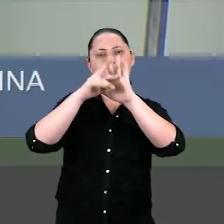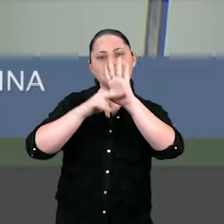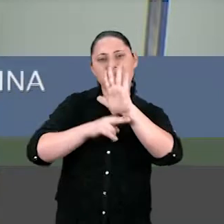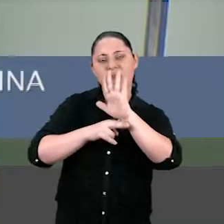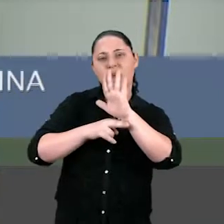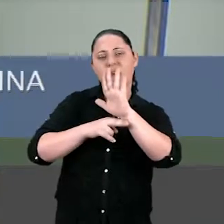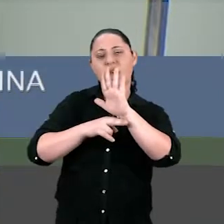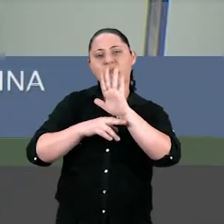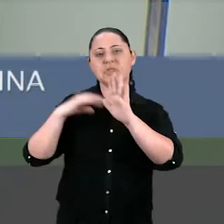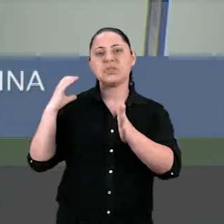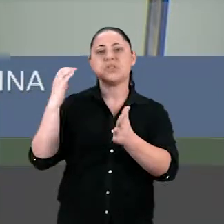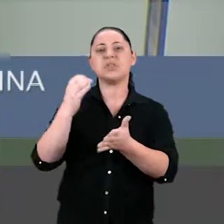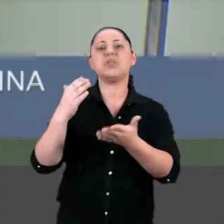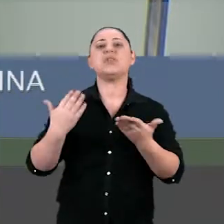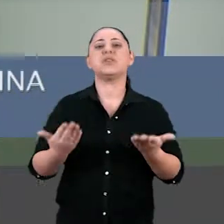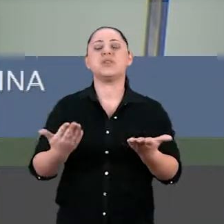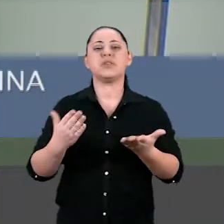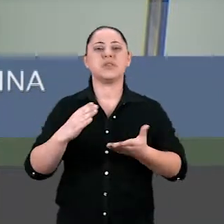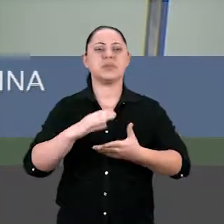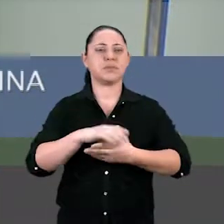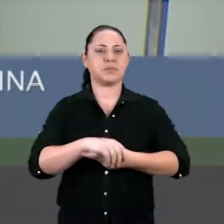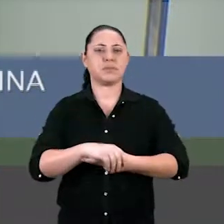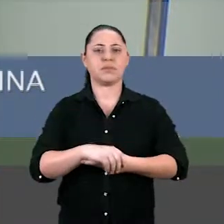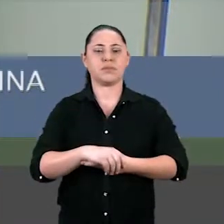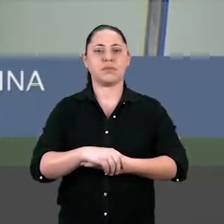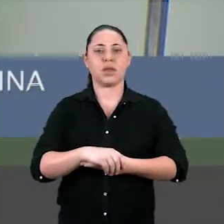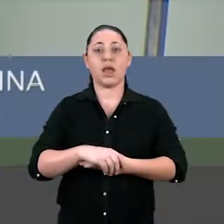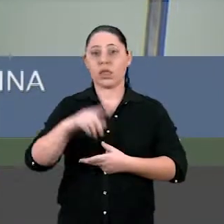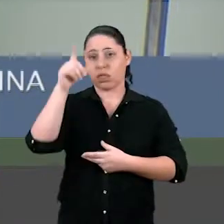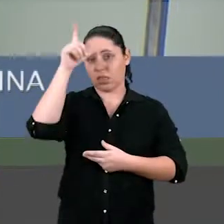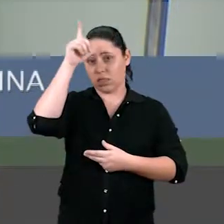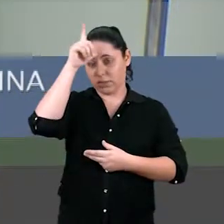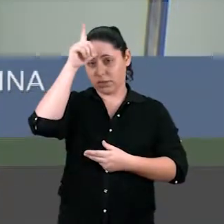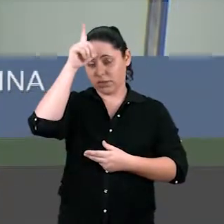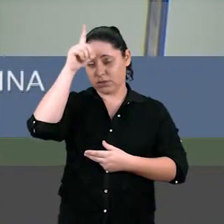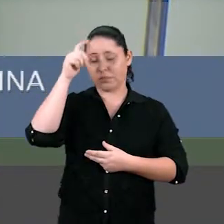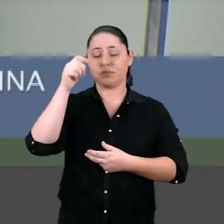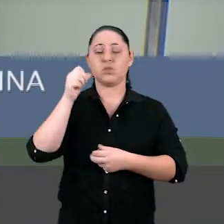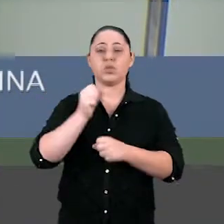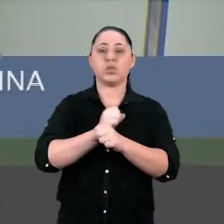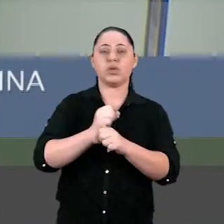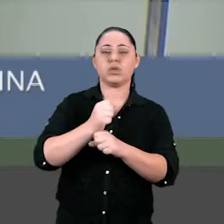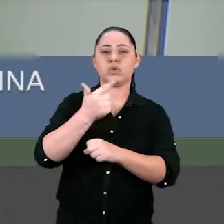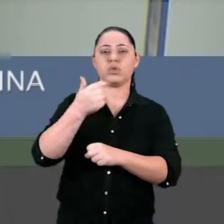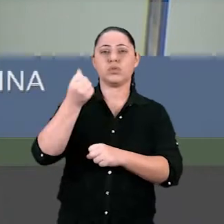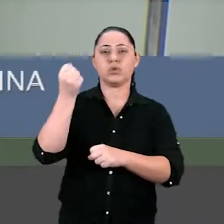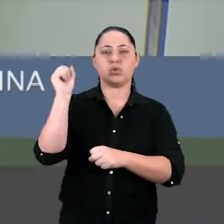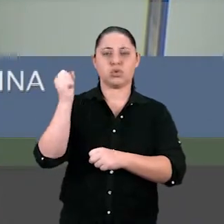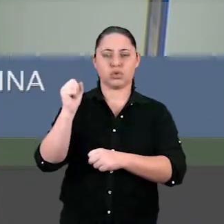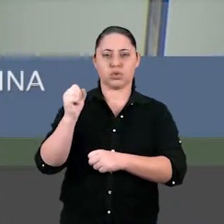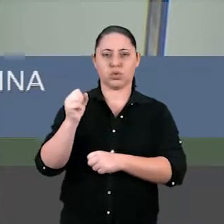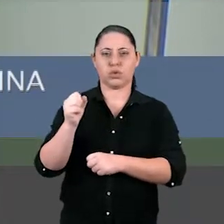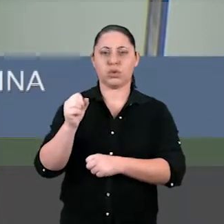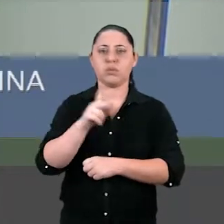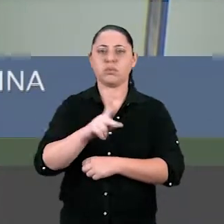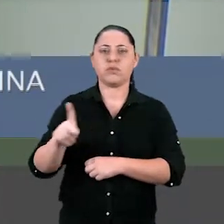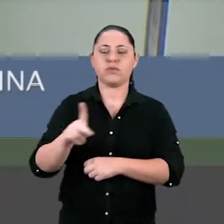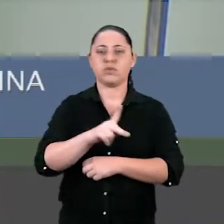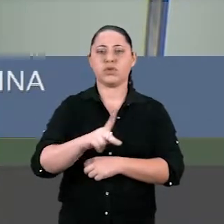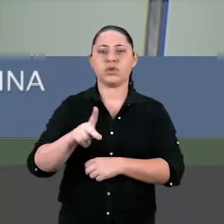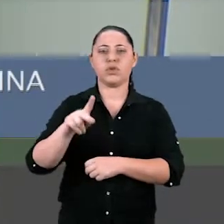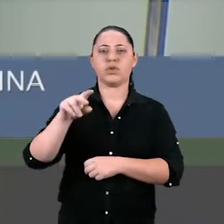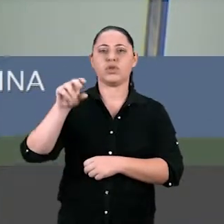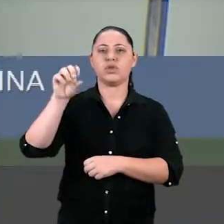interessante em 2017, 2018, na Alemanha, principalmente em função da querela entre o professor Kai Ambos e o professor